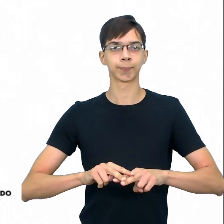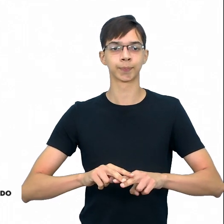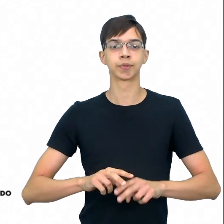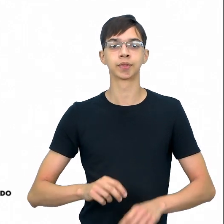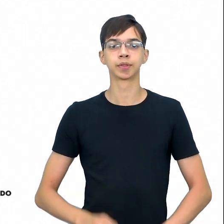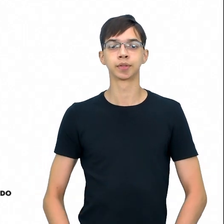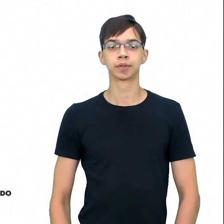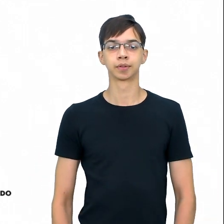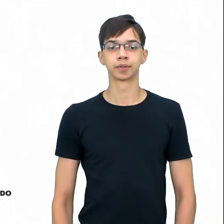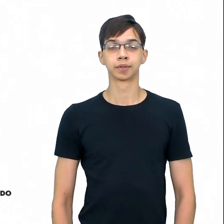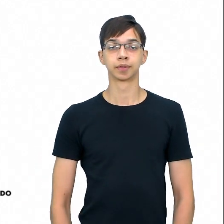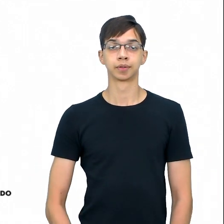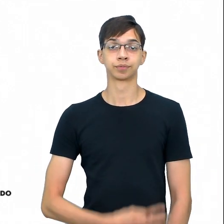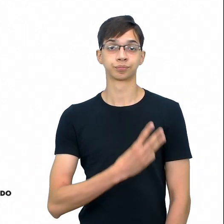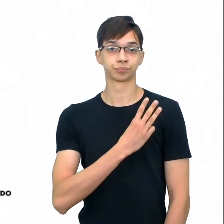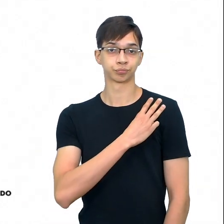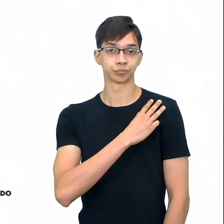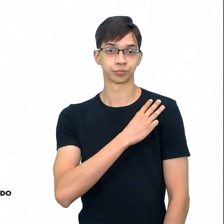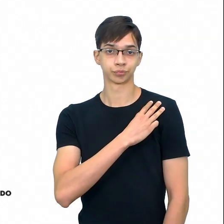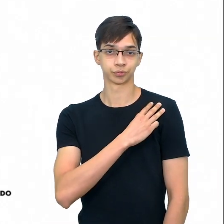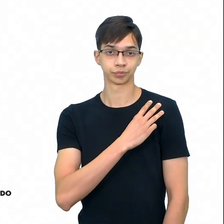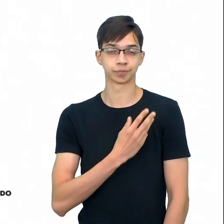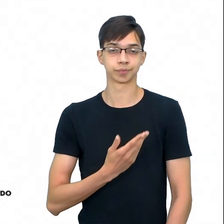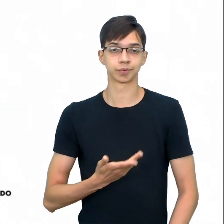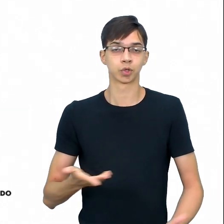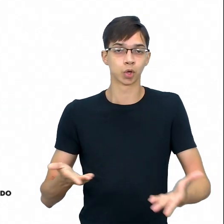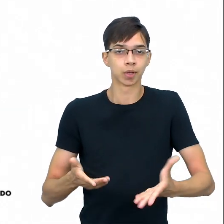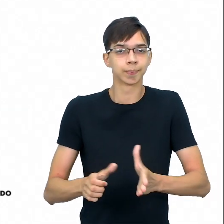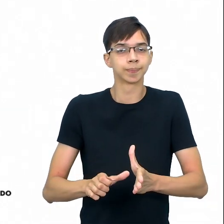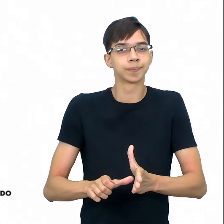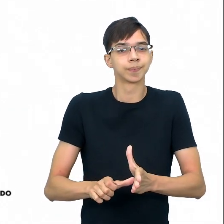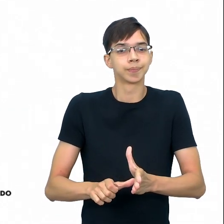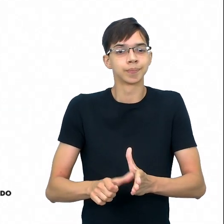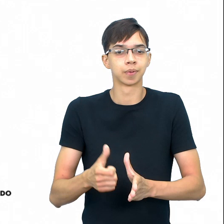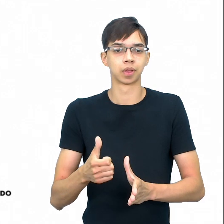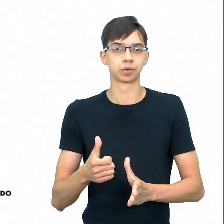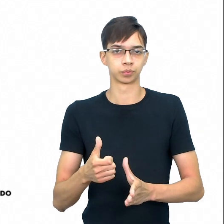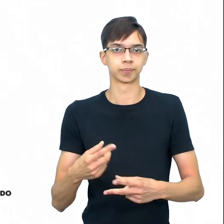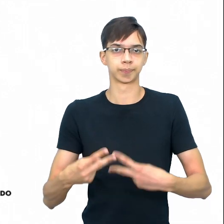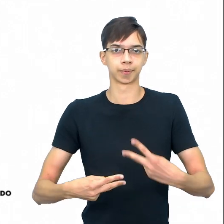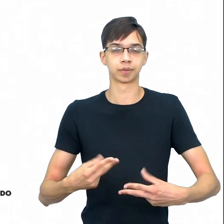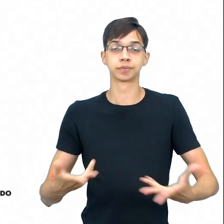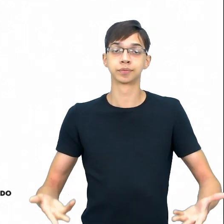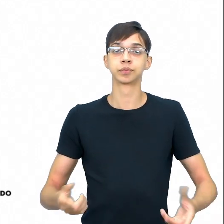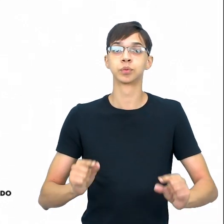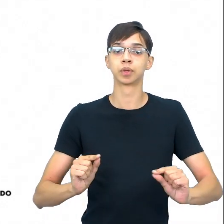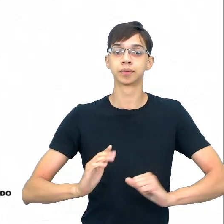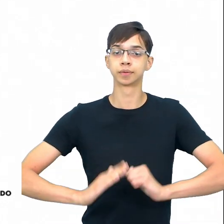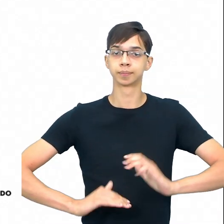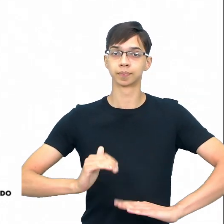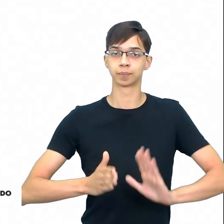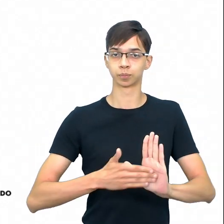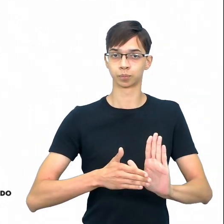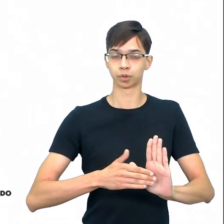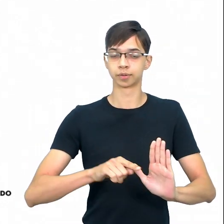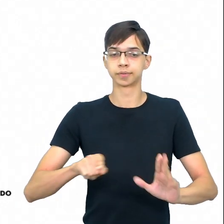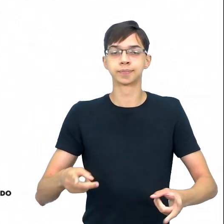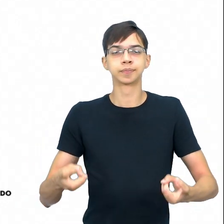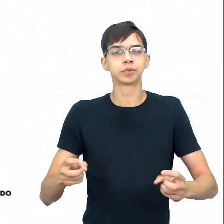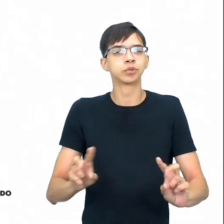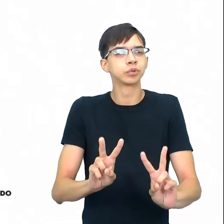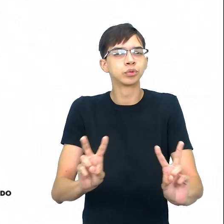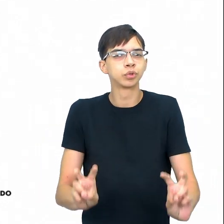ser trabalhada nesse primeiro bimestre. Então, essa habilidade ela tem a proposta de identificar os elementos básicos